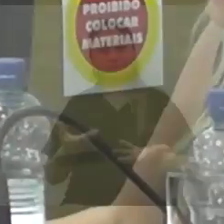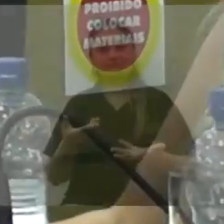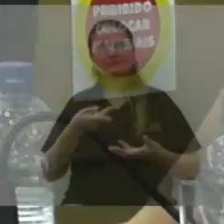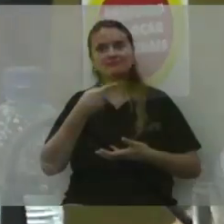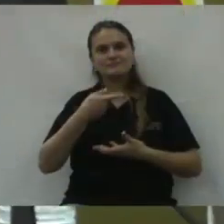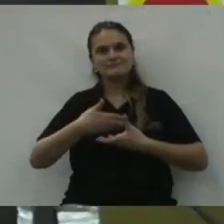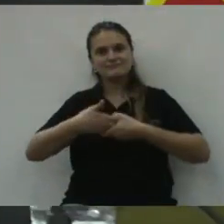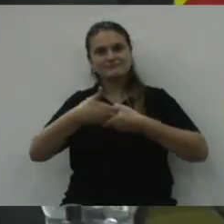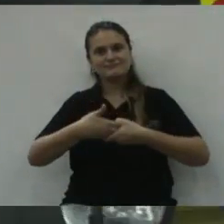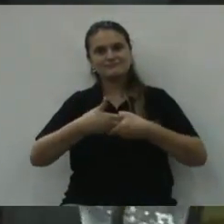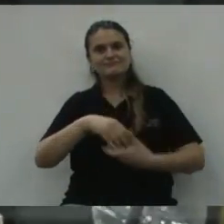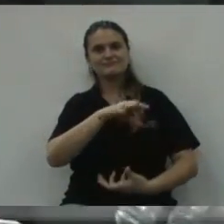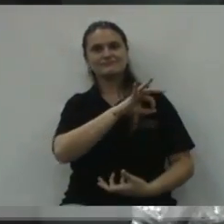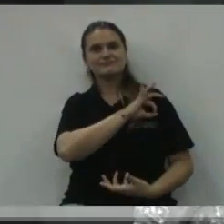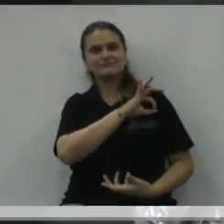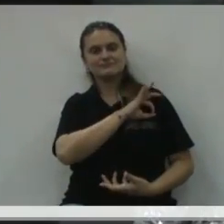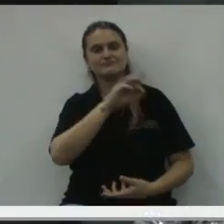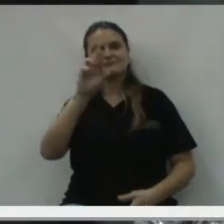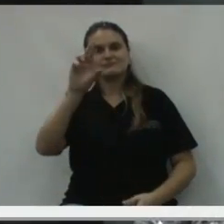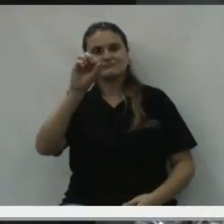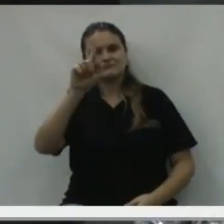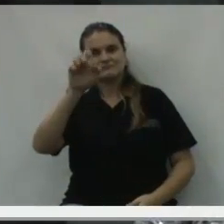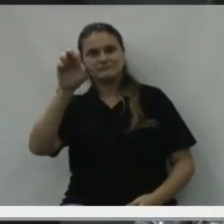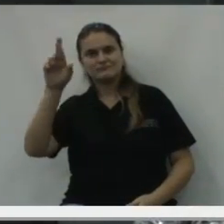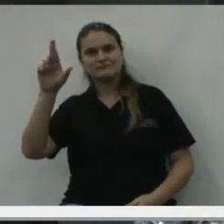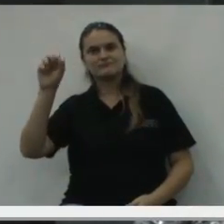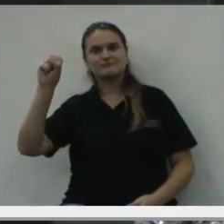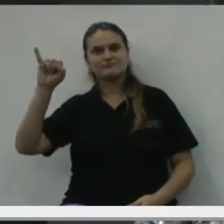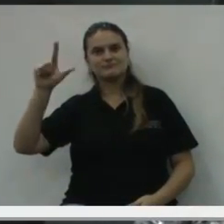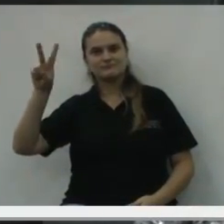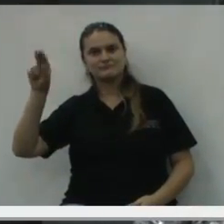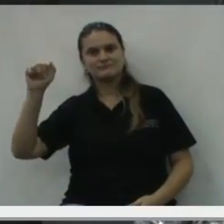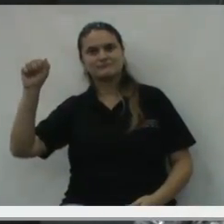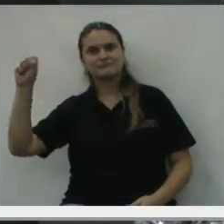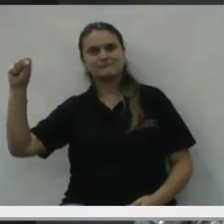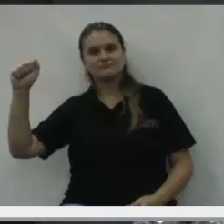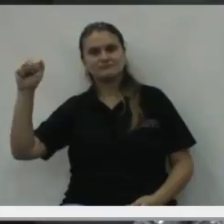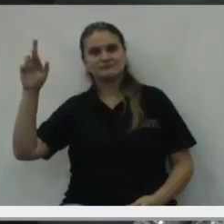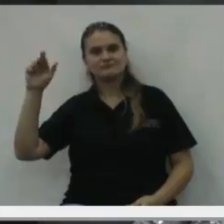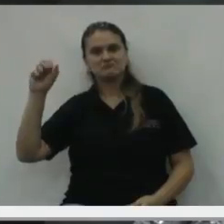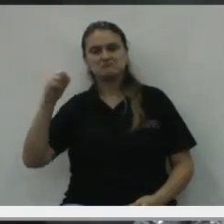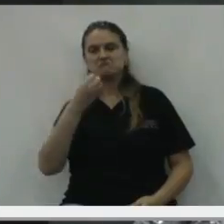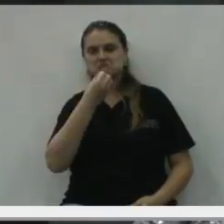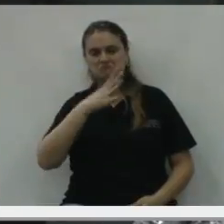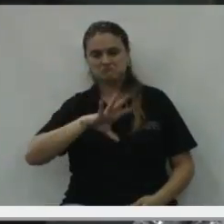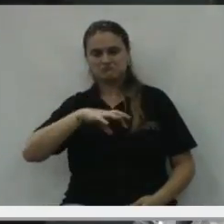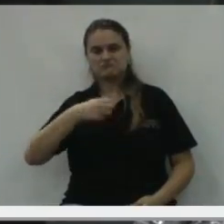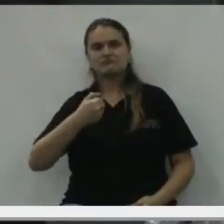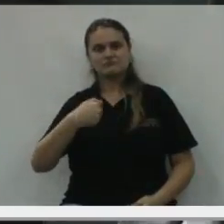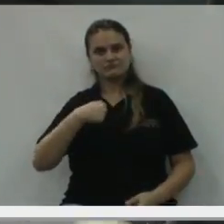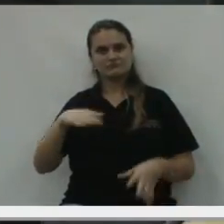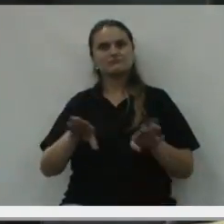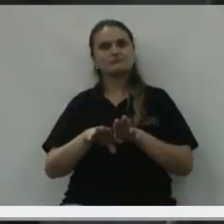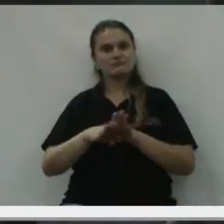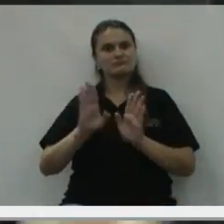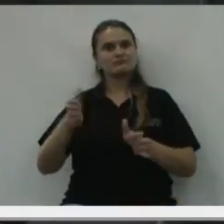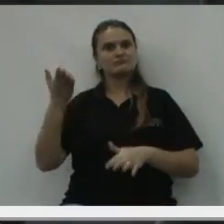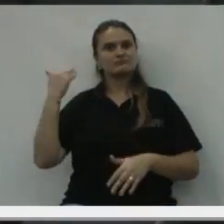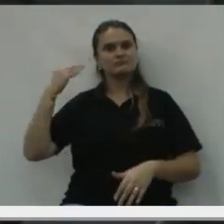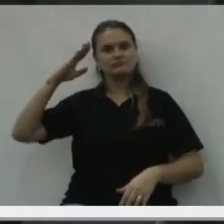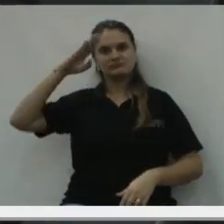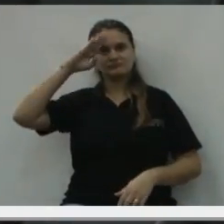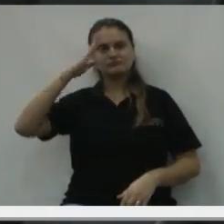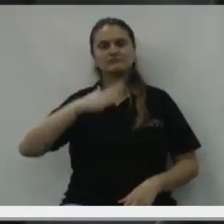quero aqui parabenizar os policiais né roger silva soares pelo ato de bravura eu que já fui